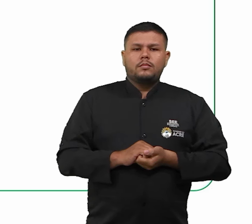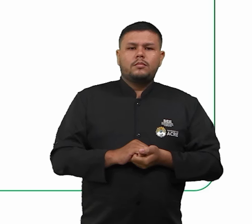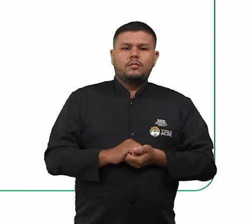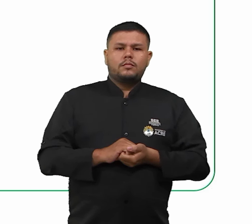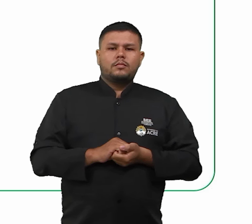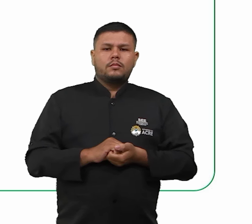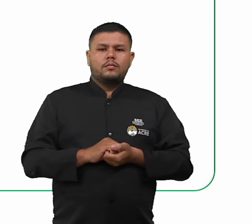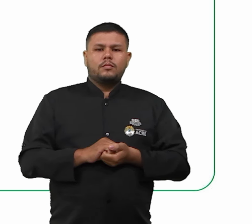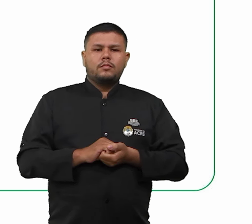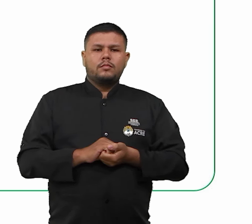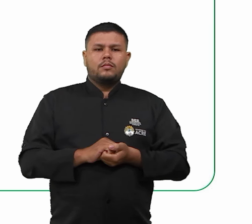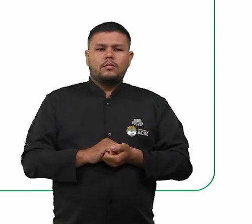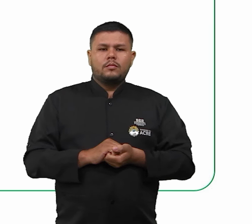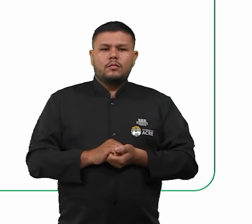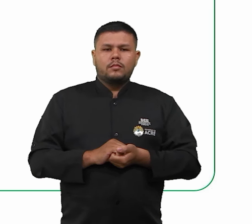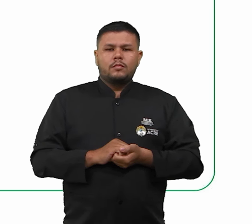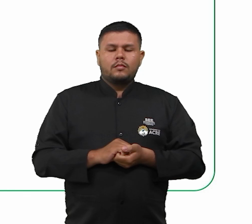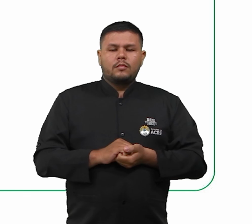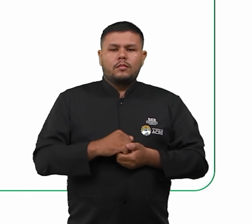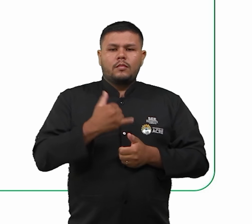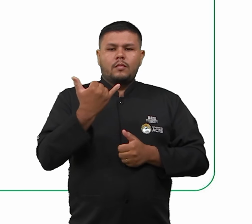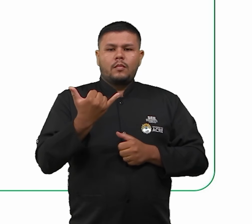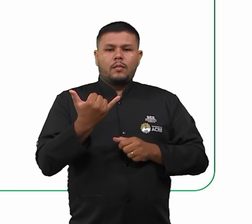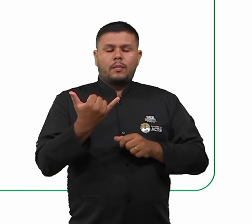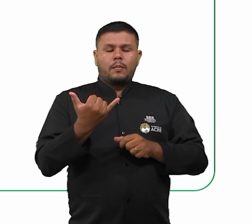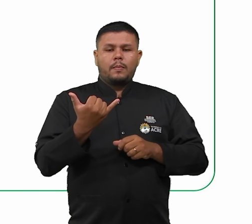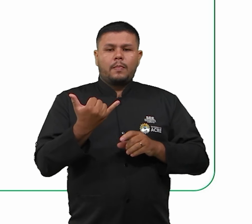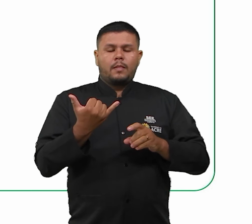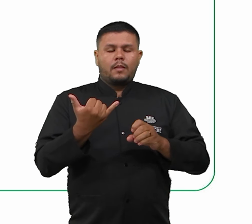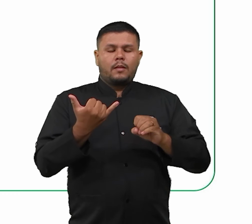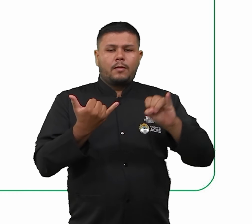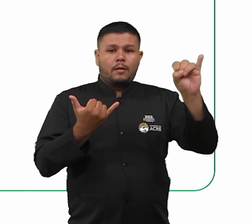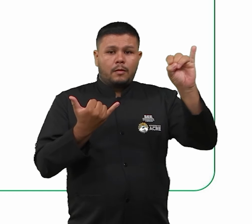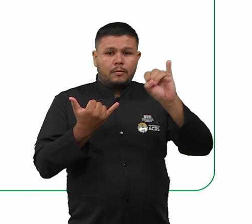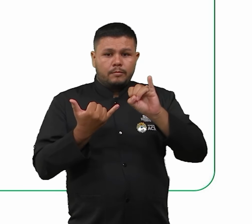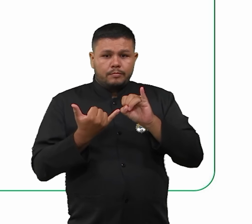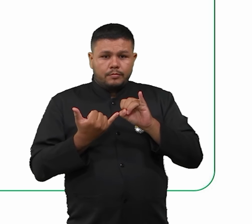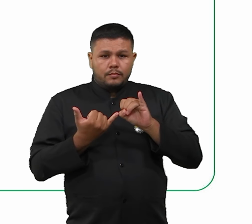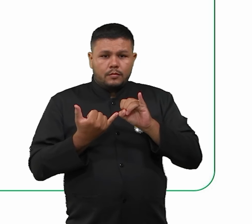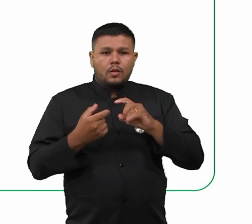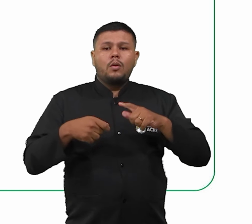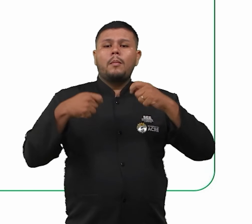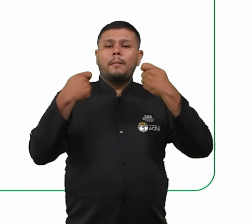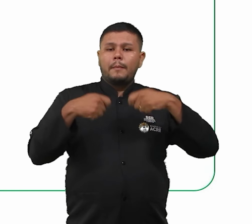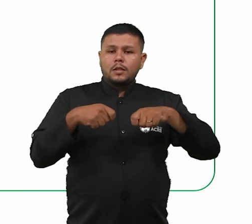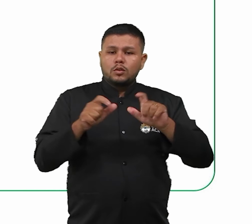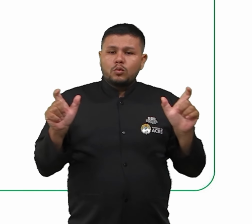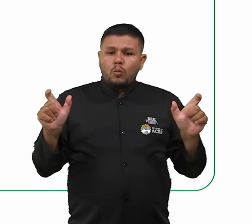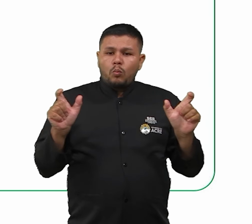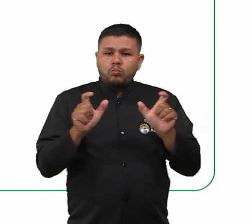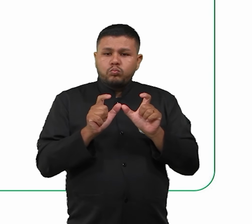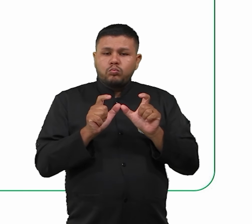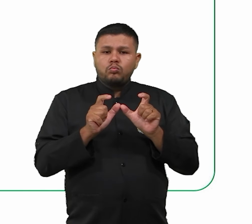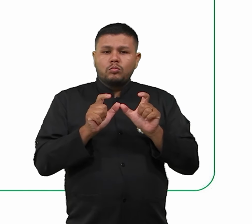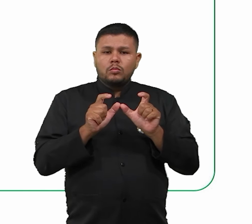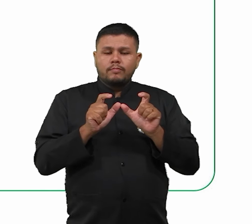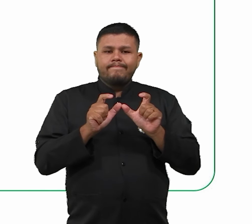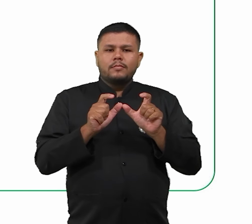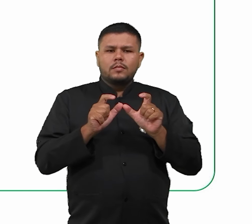Objetiva indireta. Completa o sentido do verbo, mas agora eu preciso de uma preposição. Eu